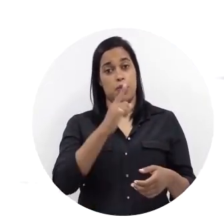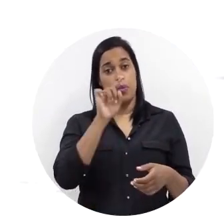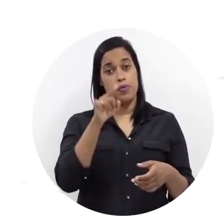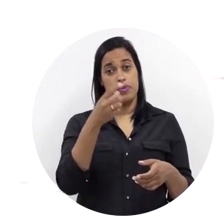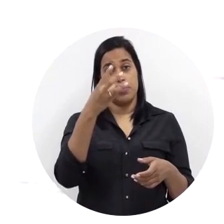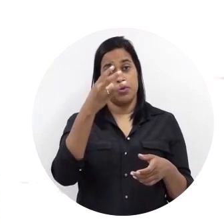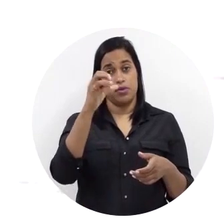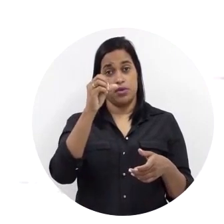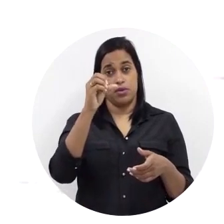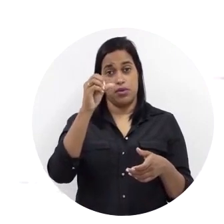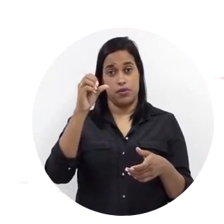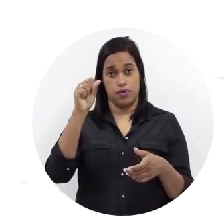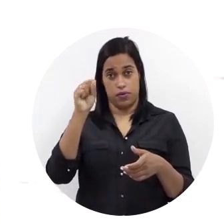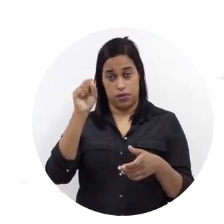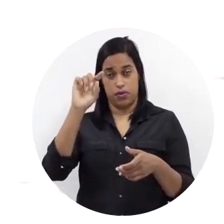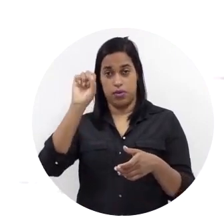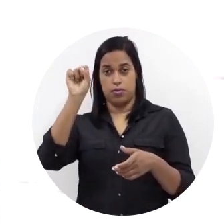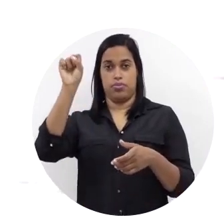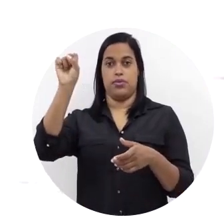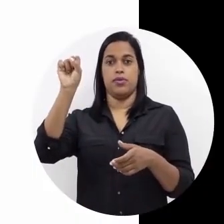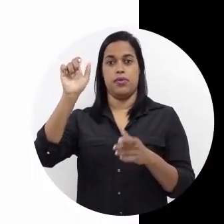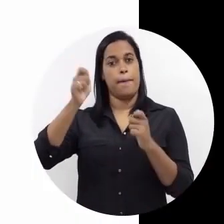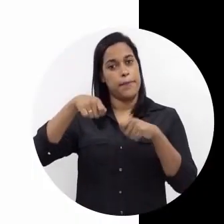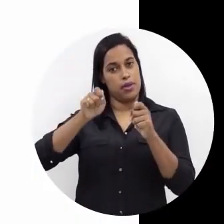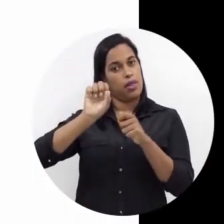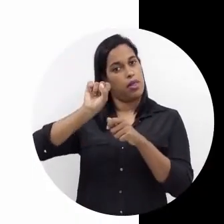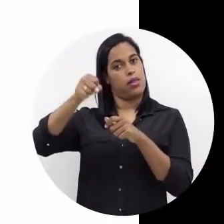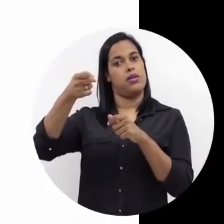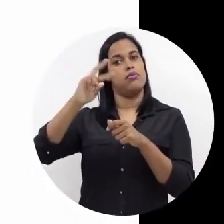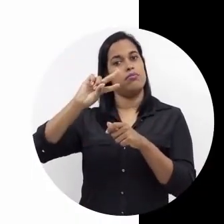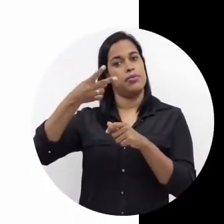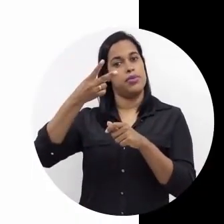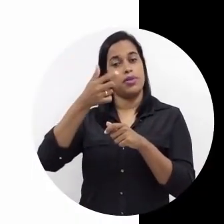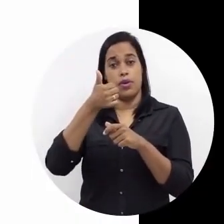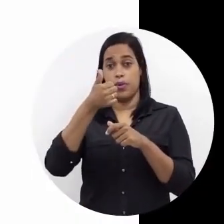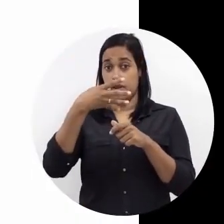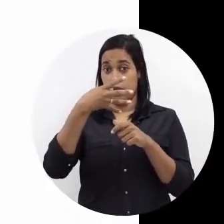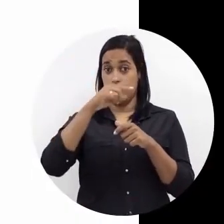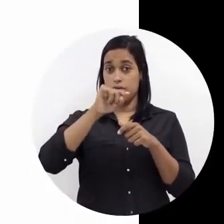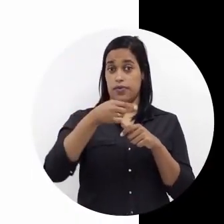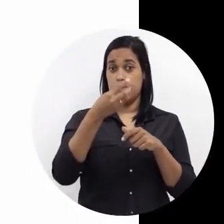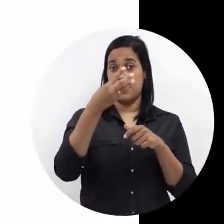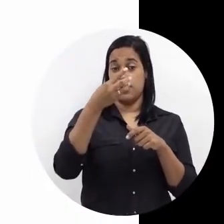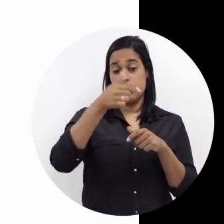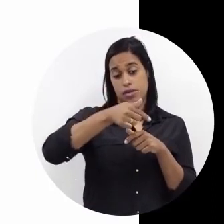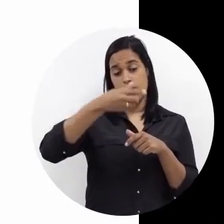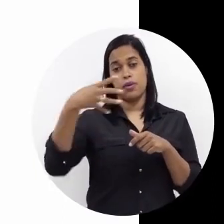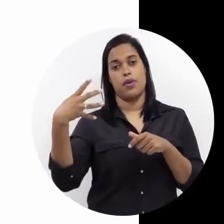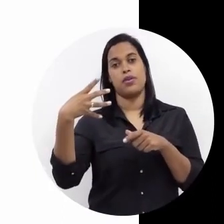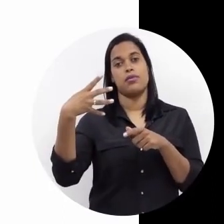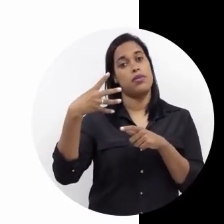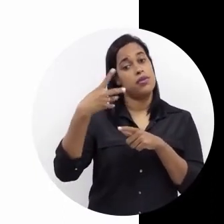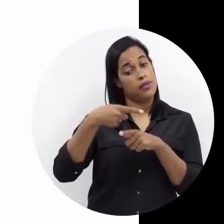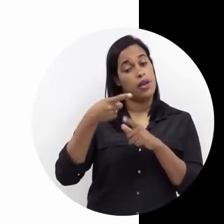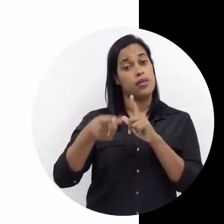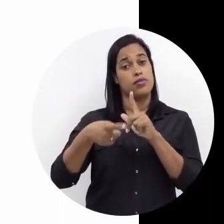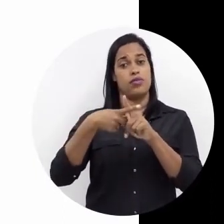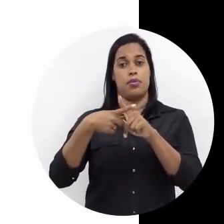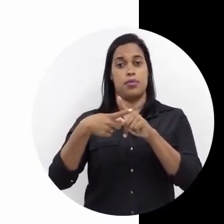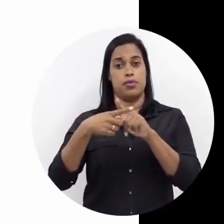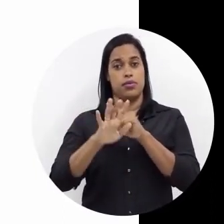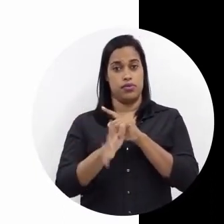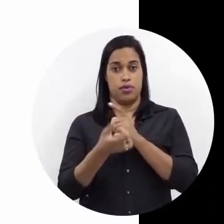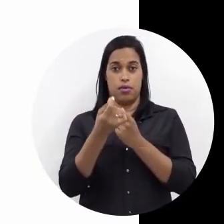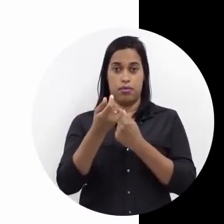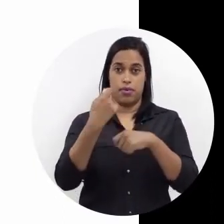1,3998 elevado a 8ª potência será igual a 14,74. Esse valor que está multiplicando o capital, nós iremos